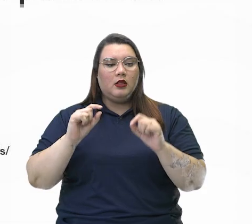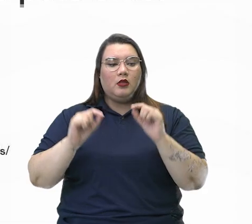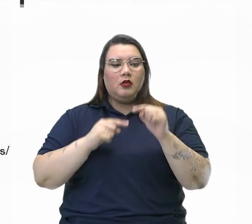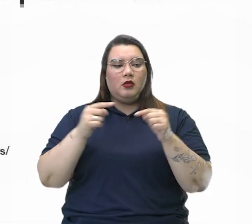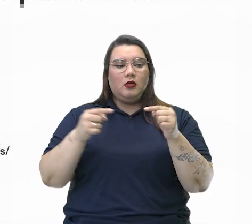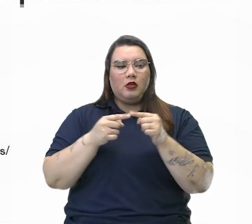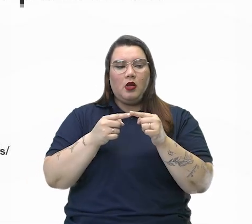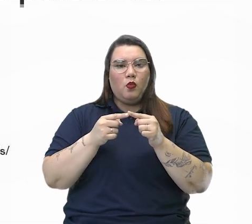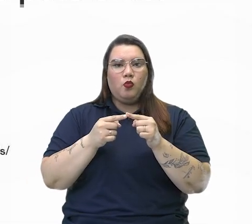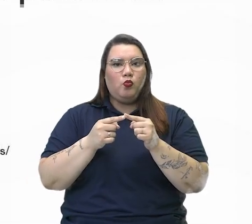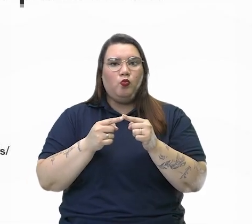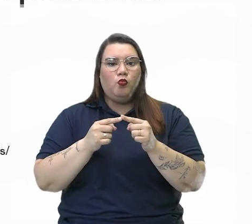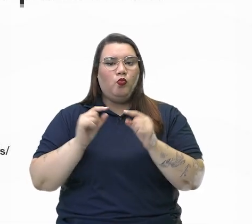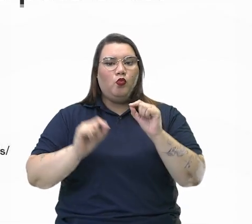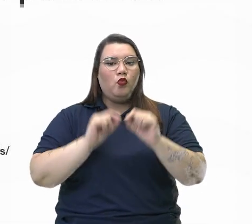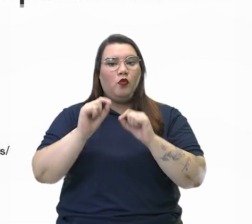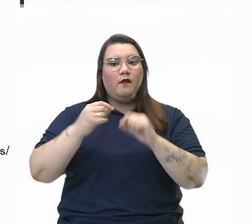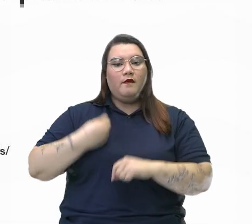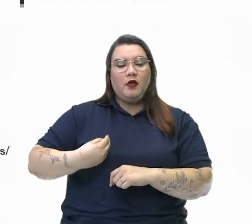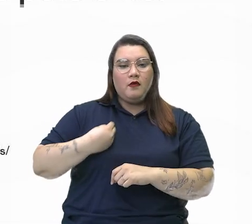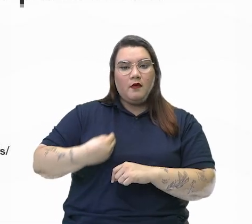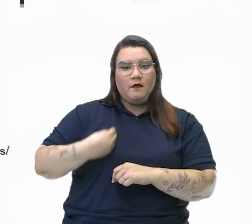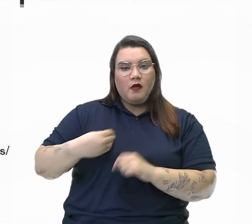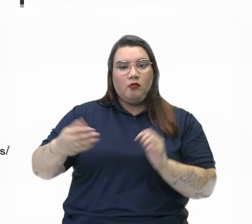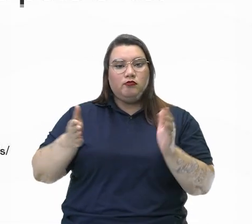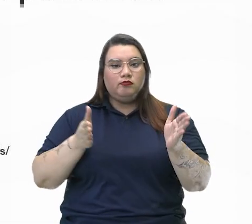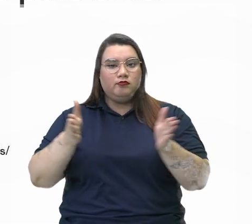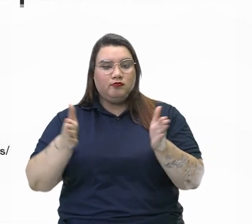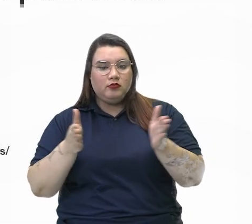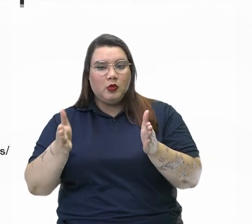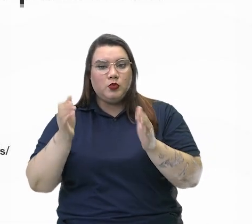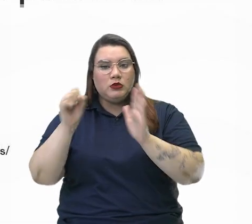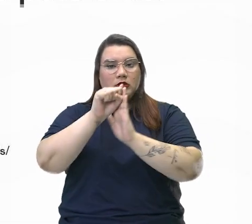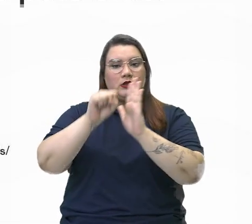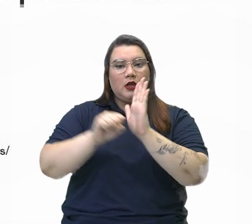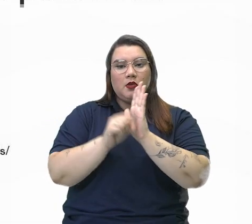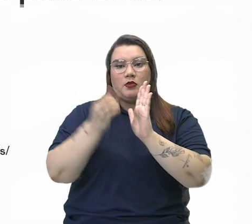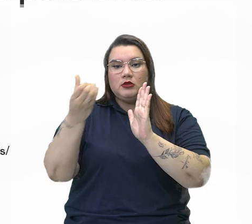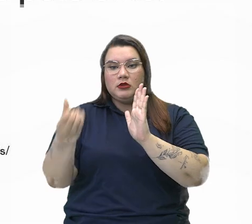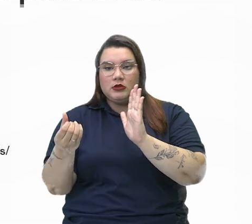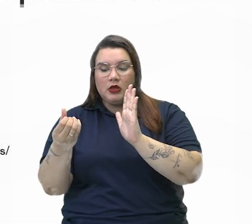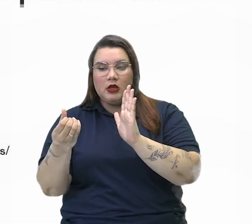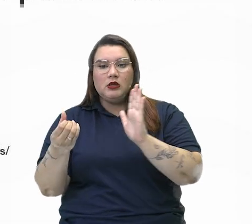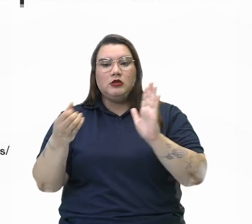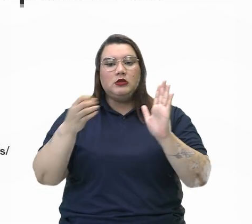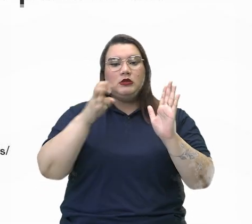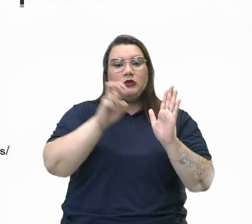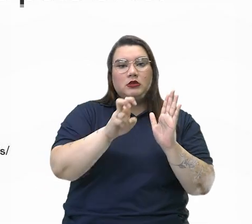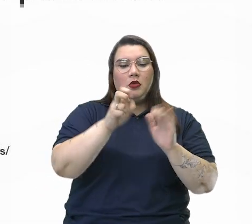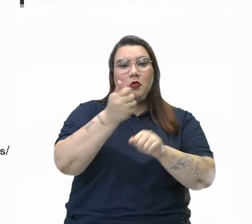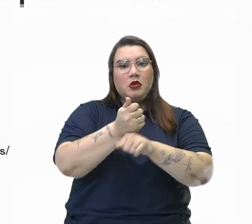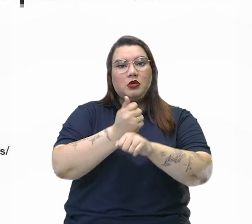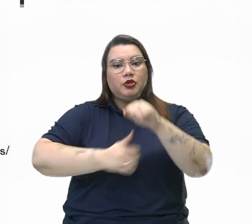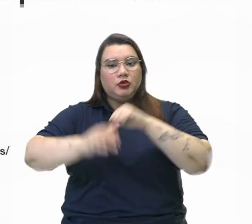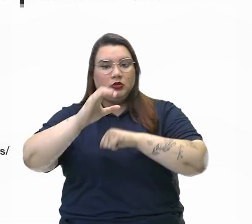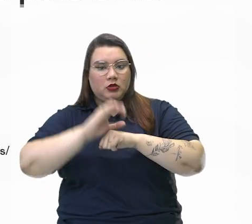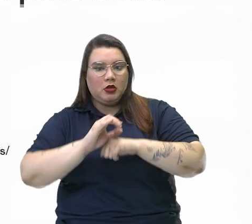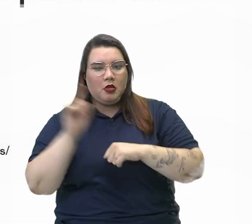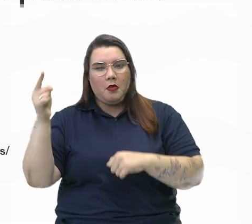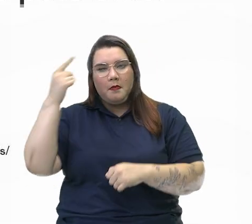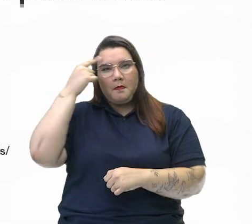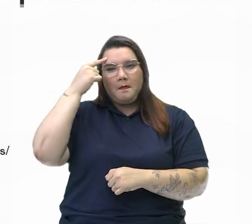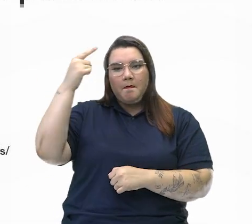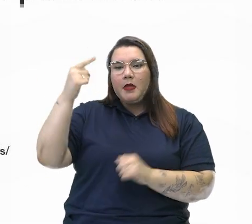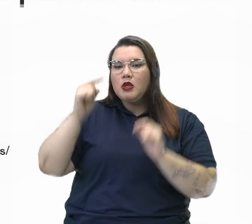de Cristo. Platão pensava que a luz consistia em raios emitidos